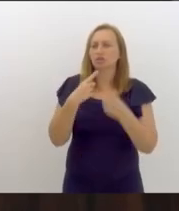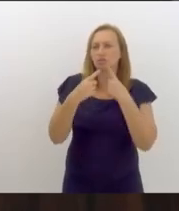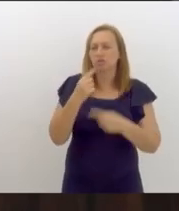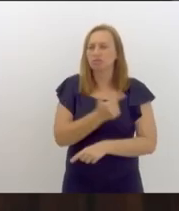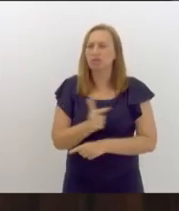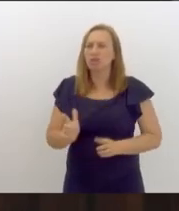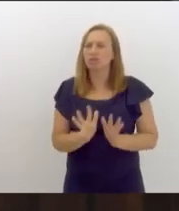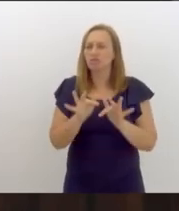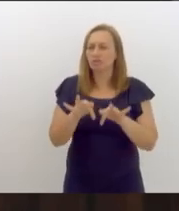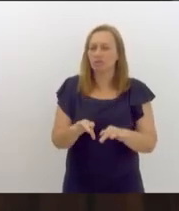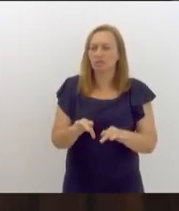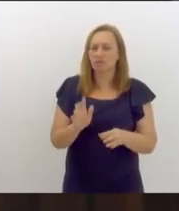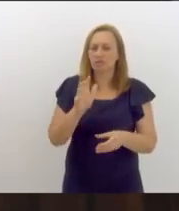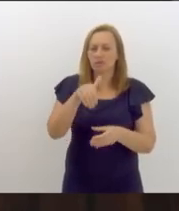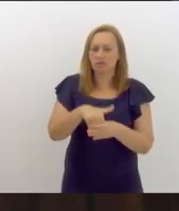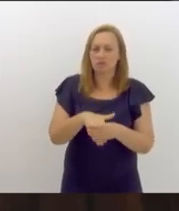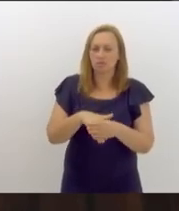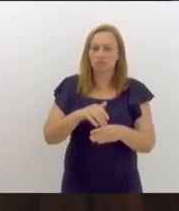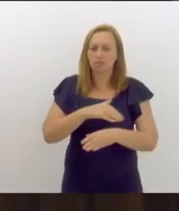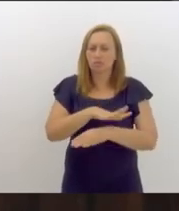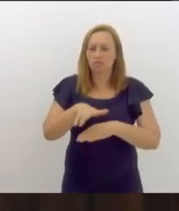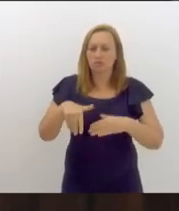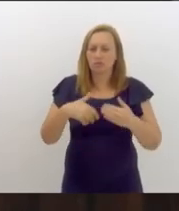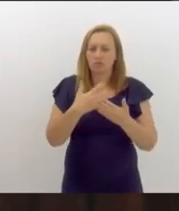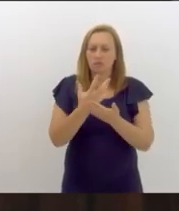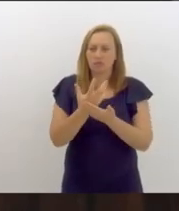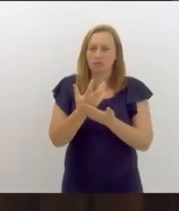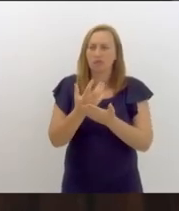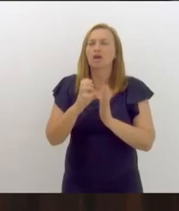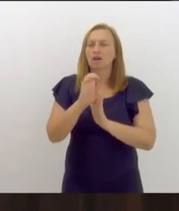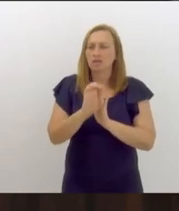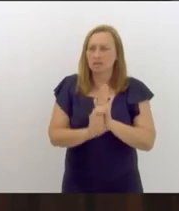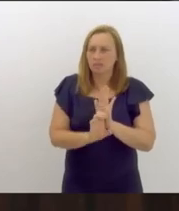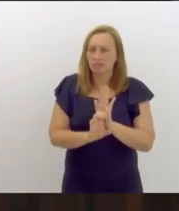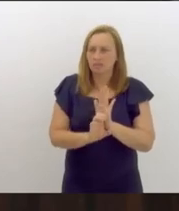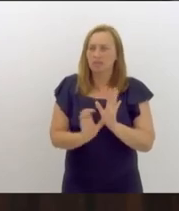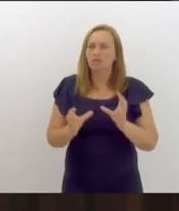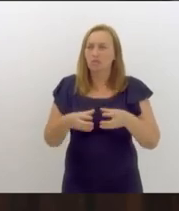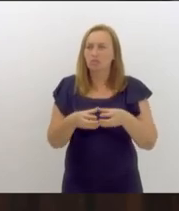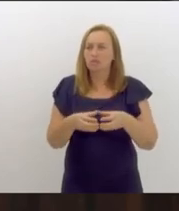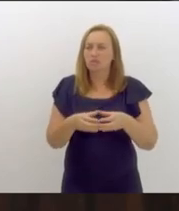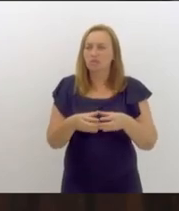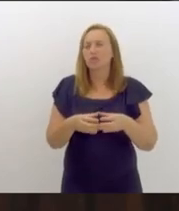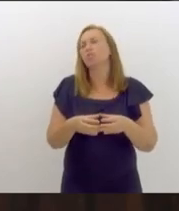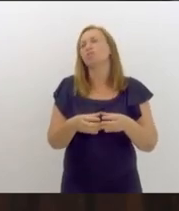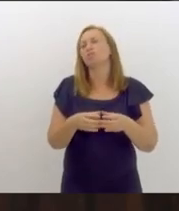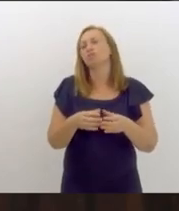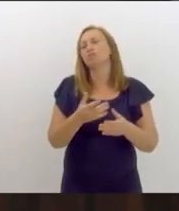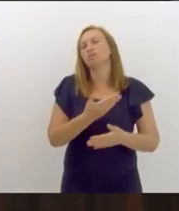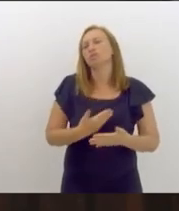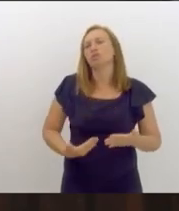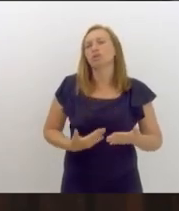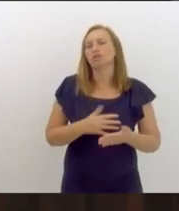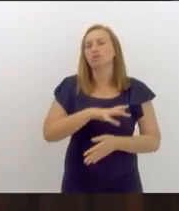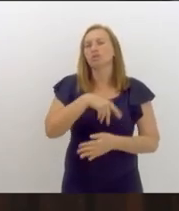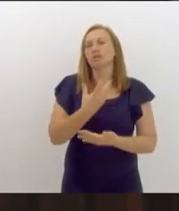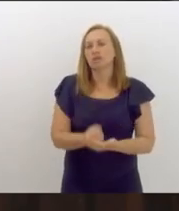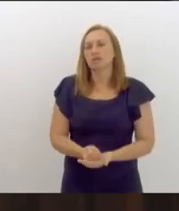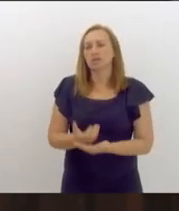o que querem discutir encerrada discussão em votação as emendas a comissão de Segurança Pública senhores que a própria mãe deles como estão